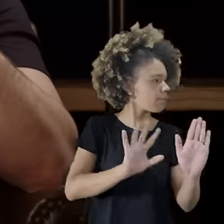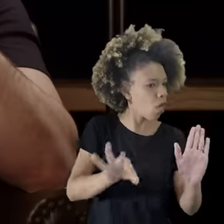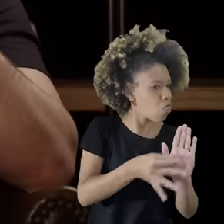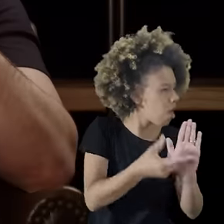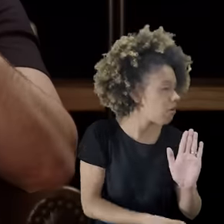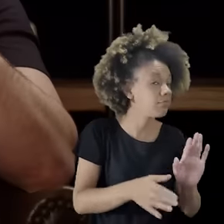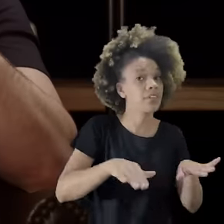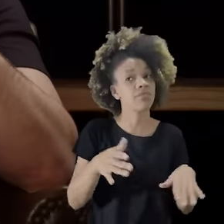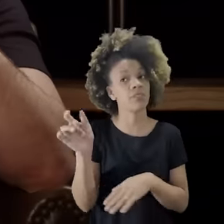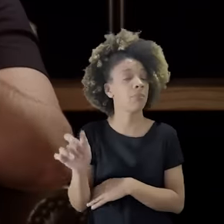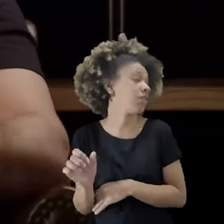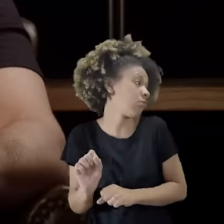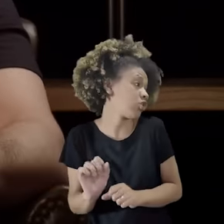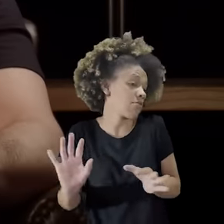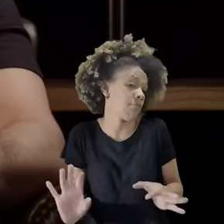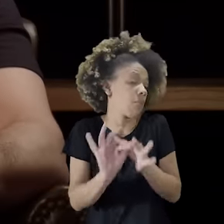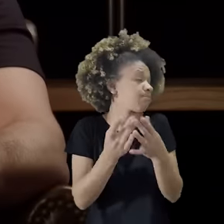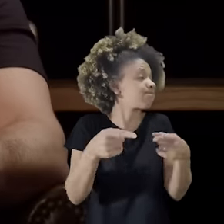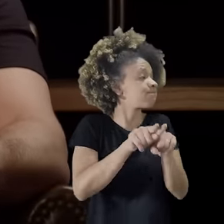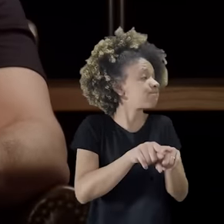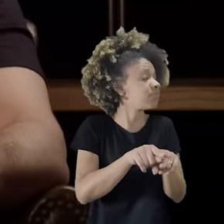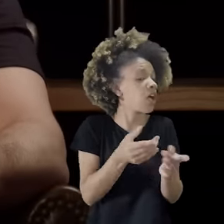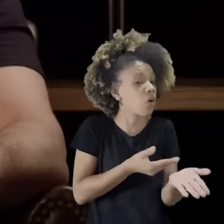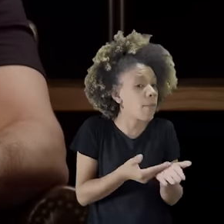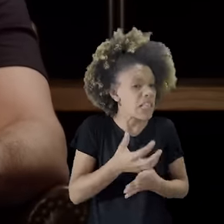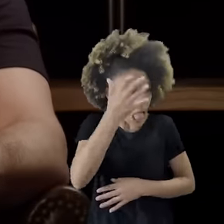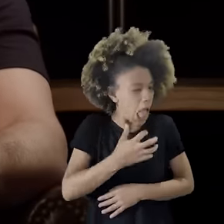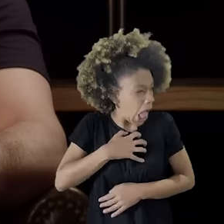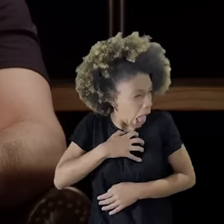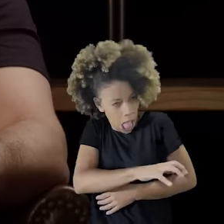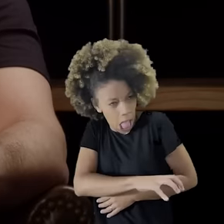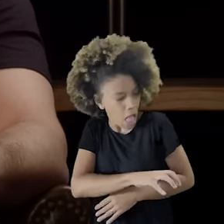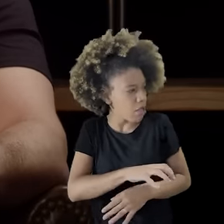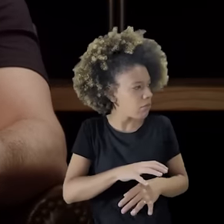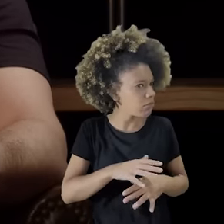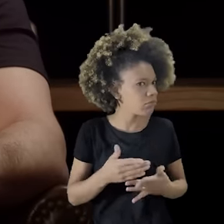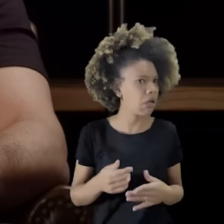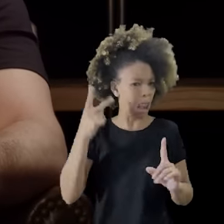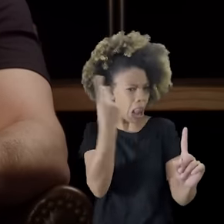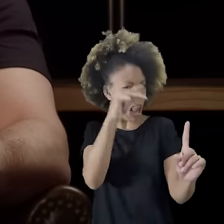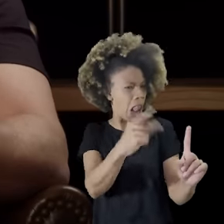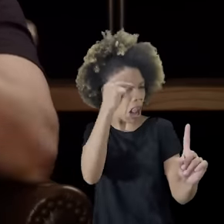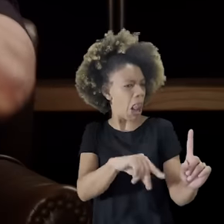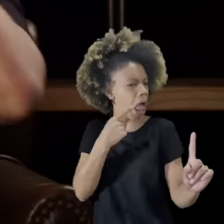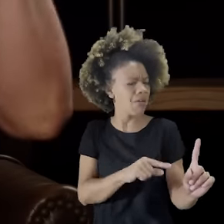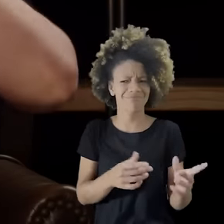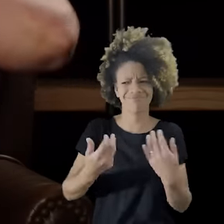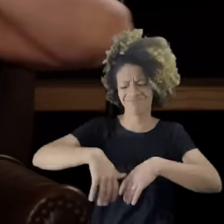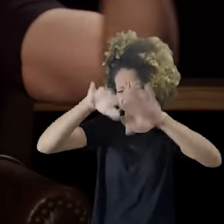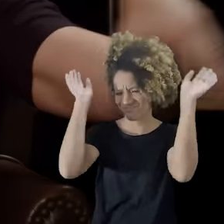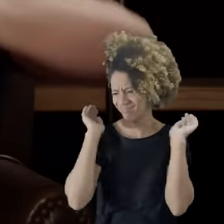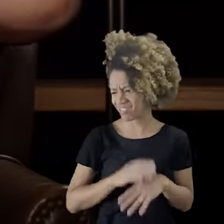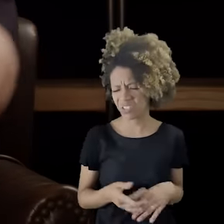Você às vezes pega uma pessoa que poderia ser sua aliada e essa pessoa começa a ter ranço seu de tanto que da pedrada nela que ela fala quer